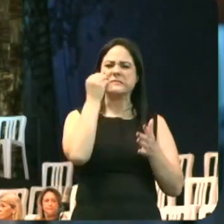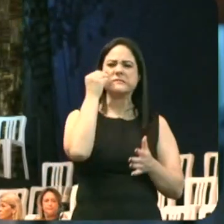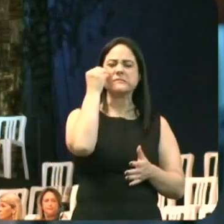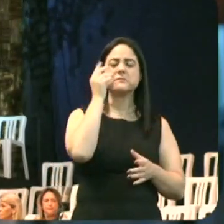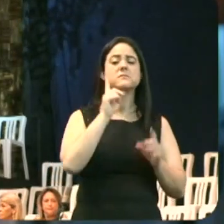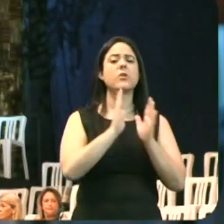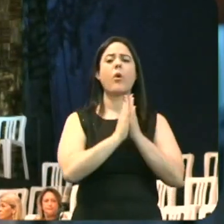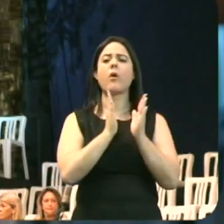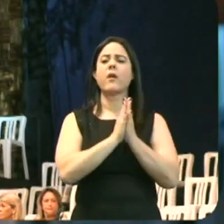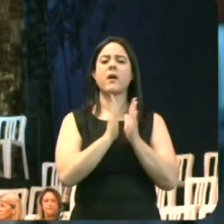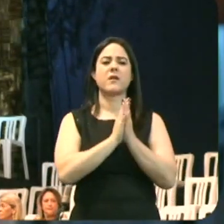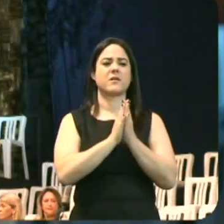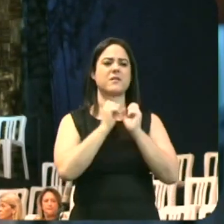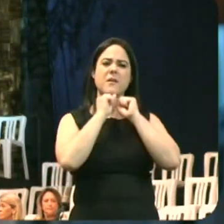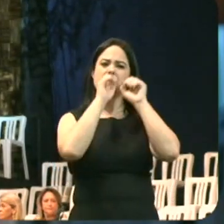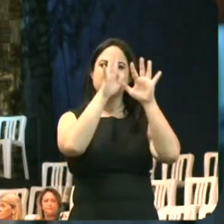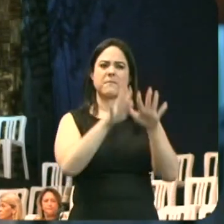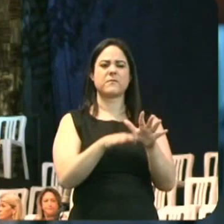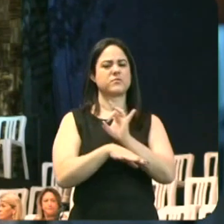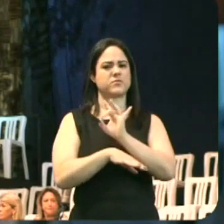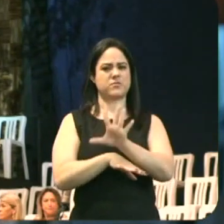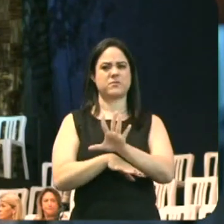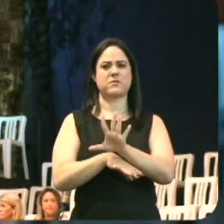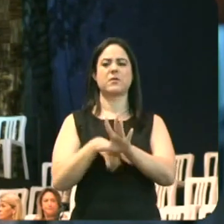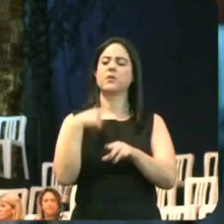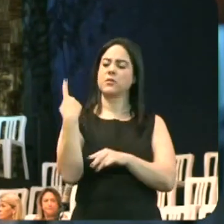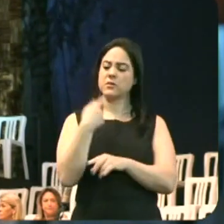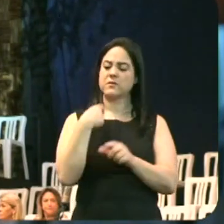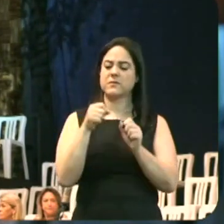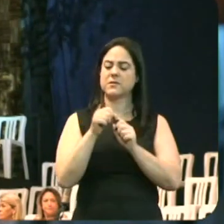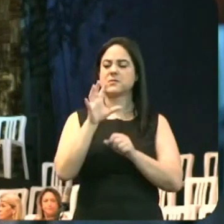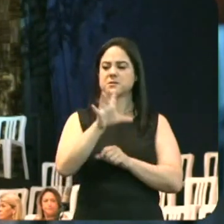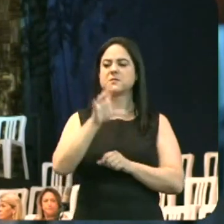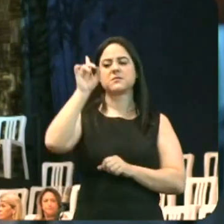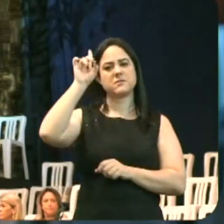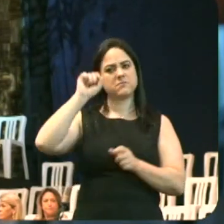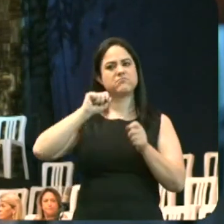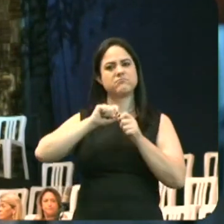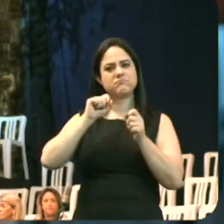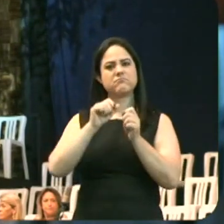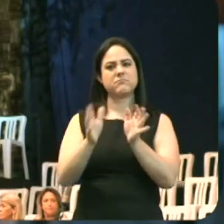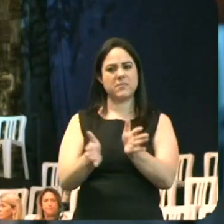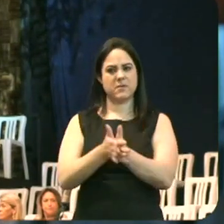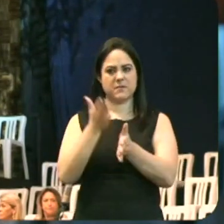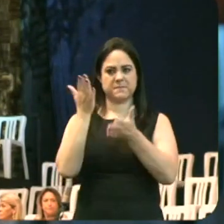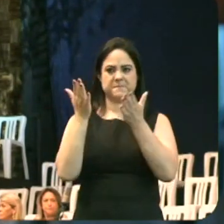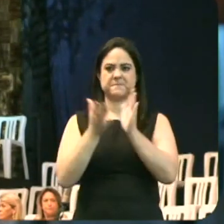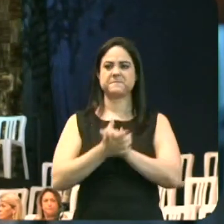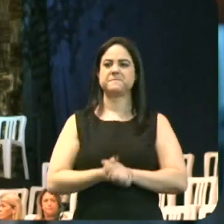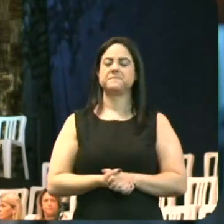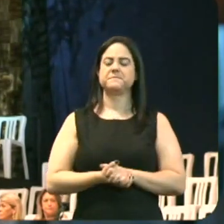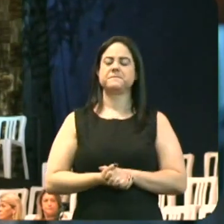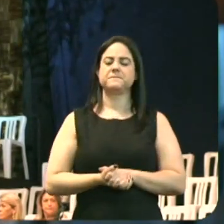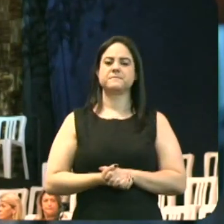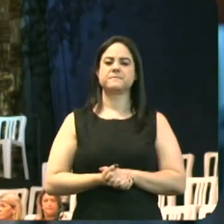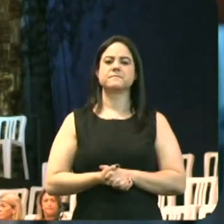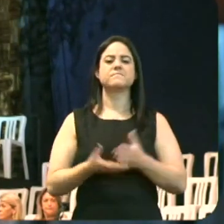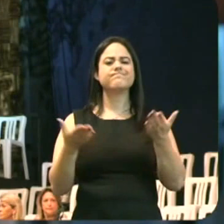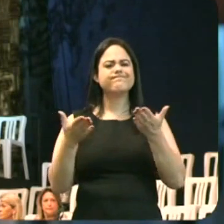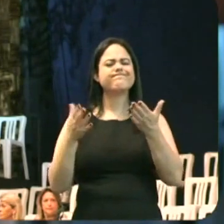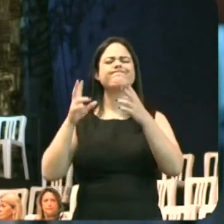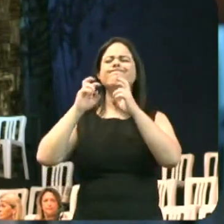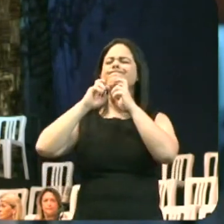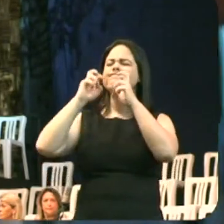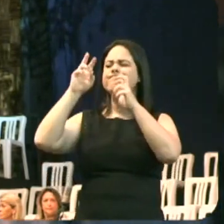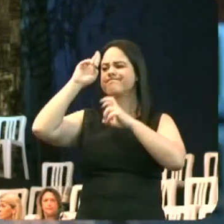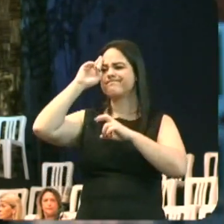gente ora e abençoa. E enquanto a gente está fazendo isso, a obra de Deus vai acontecendo, tá bom? Agora, clama ao Senhor.